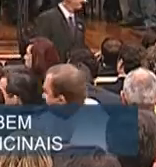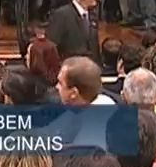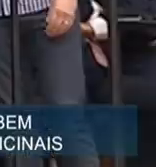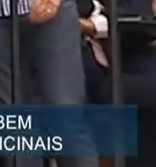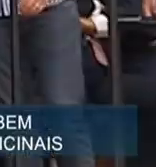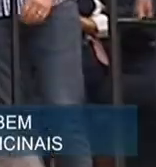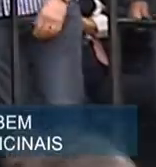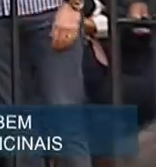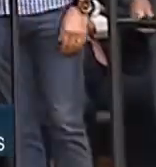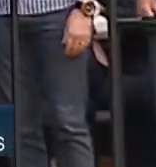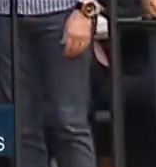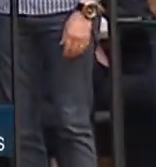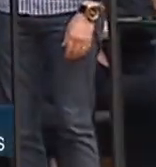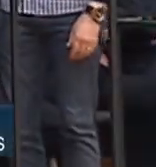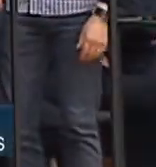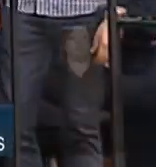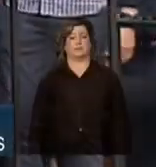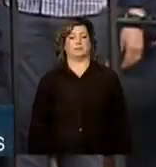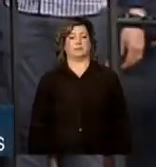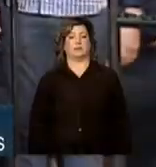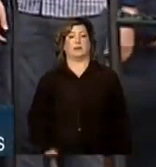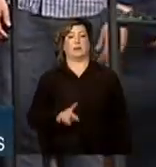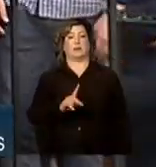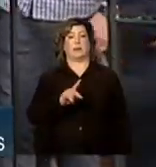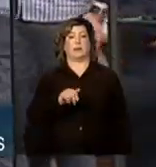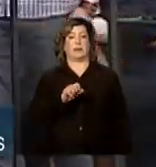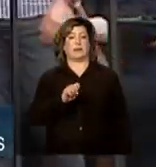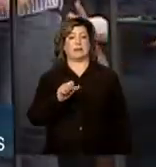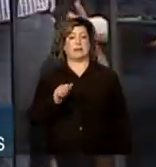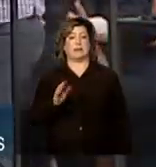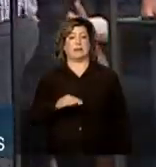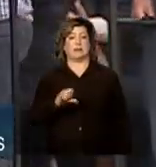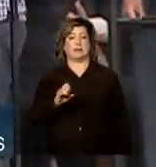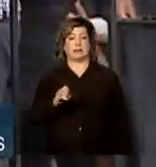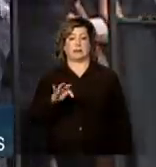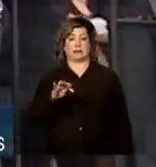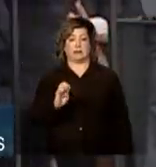Passa 7, Vanderlei Batista da Silva.